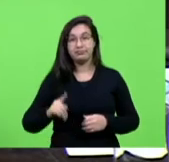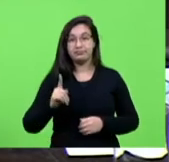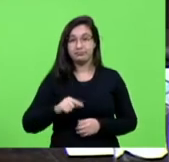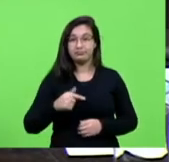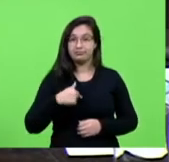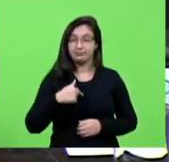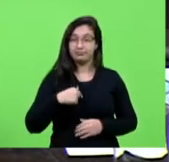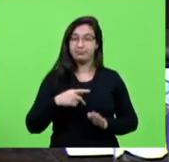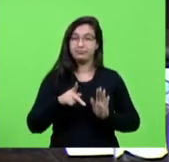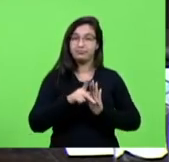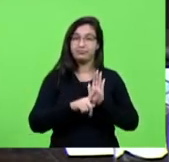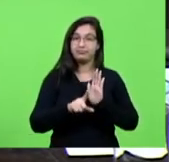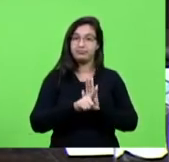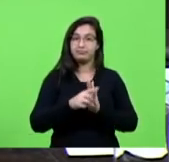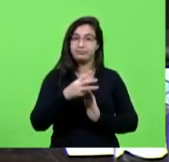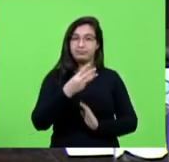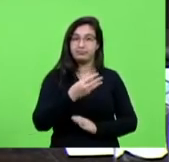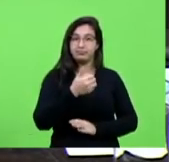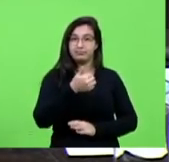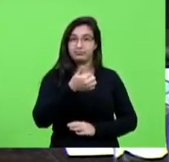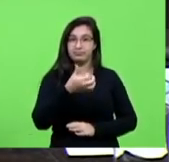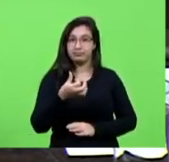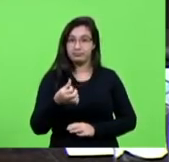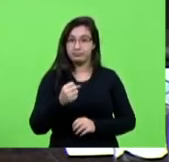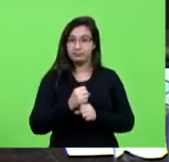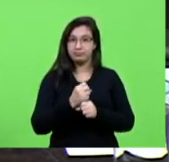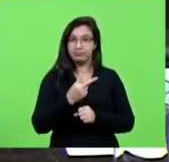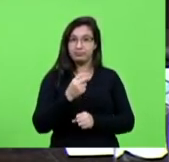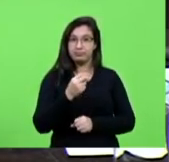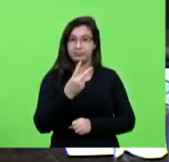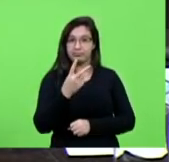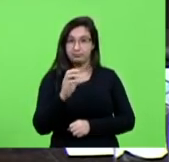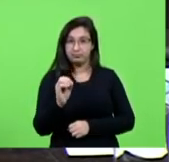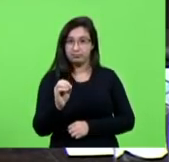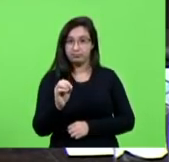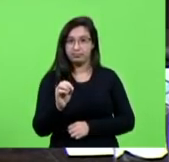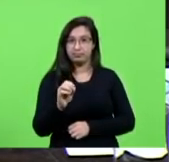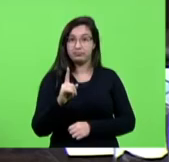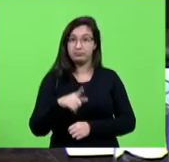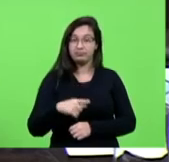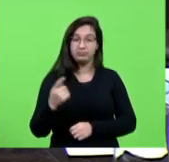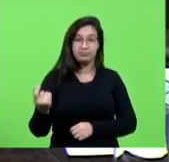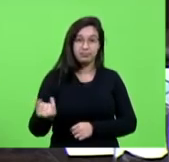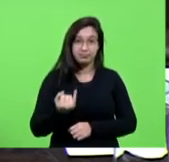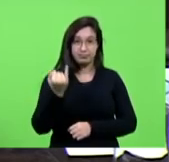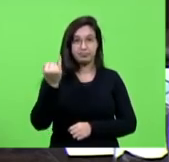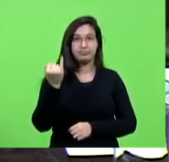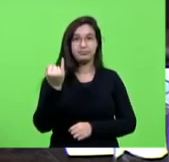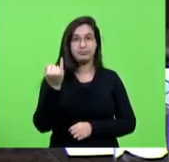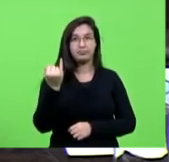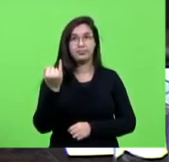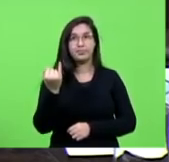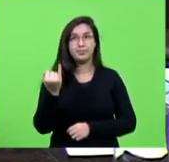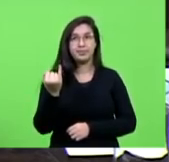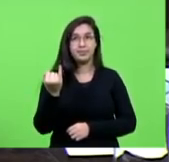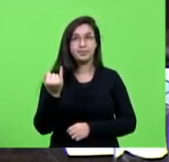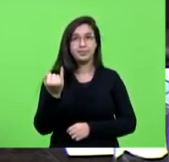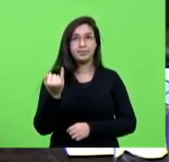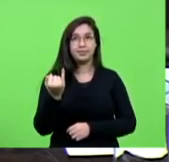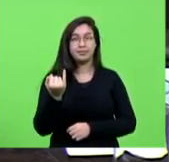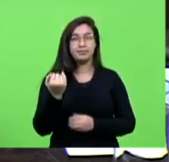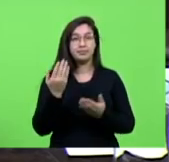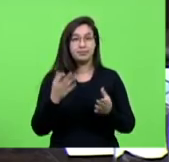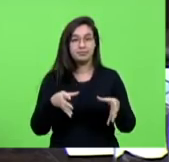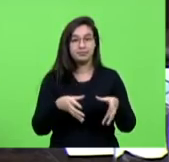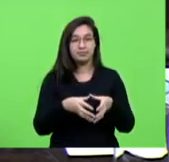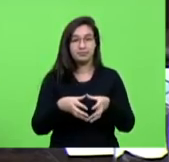PL 316 de 2020, de extrema importância, que torna setores de